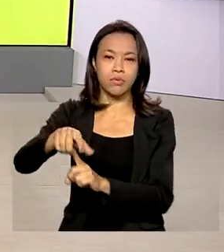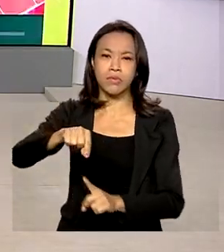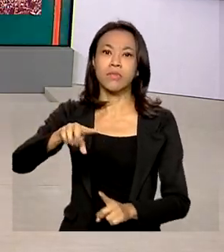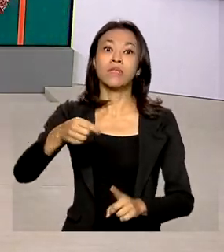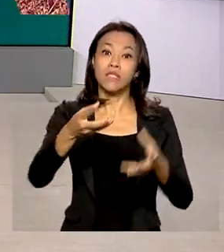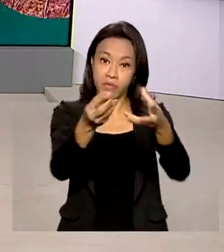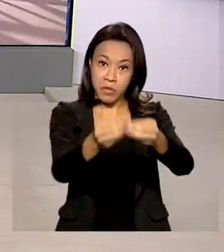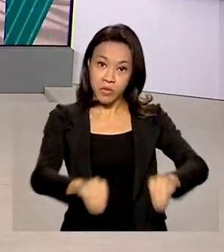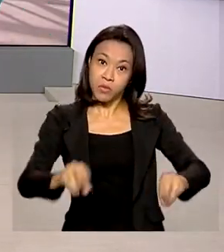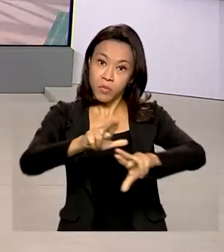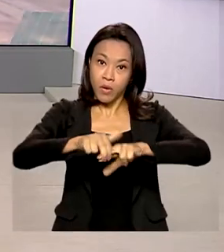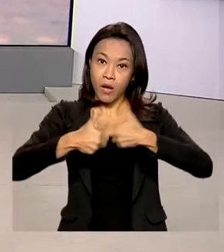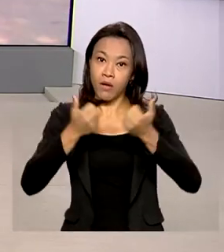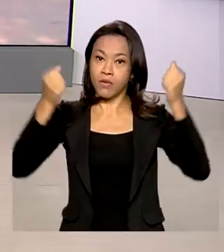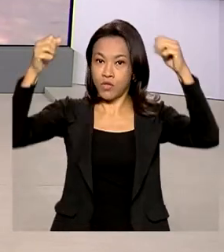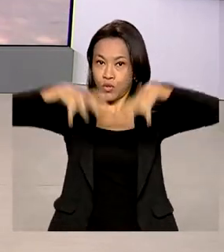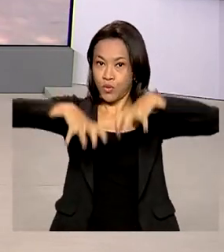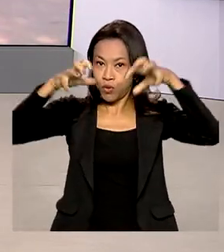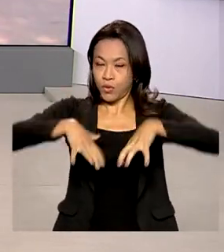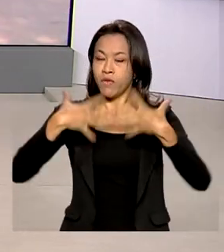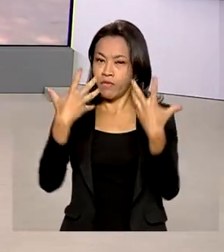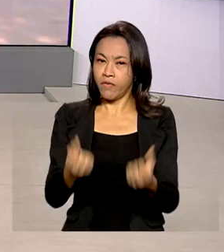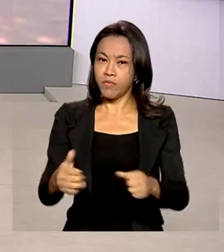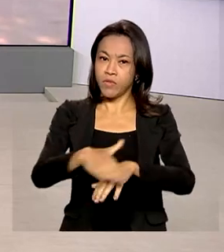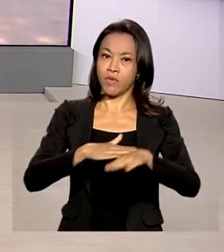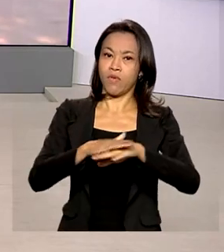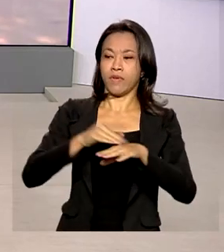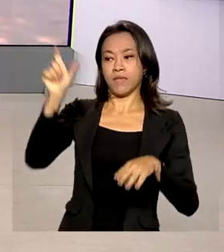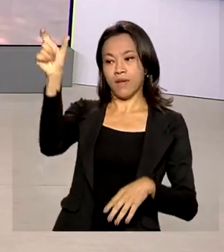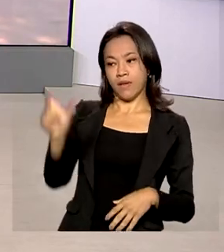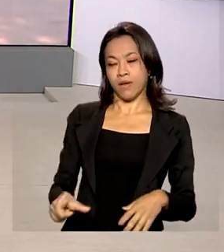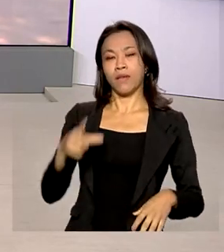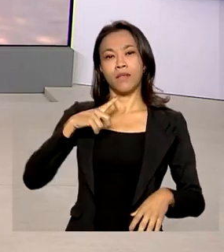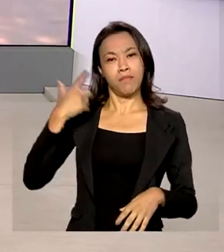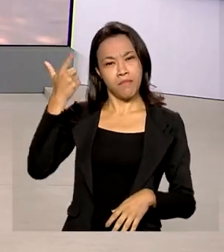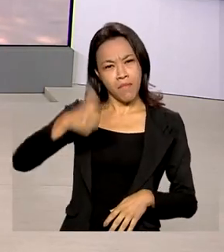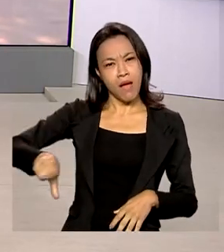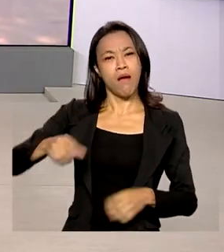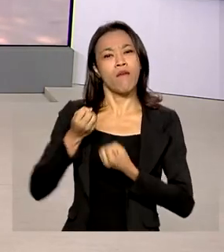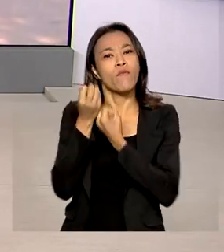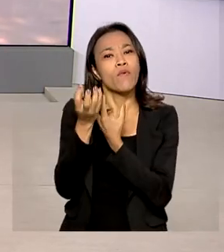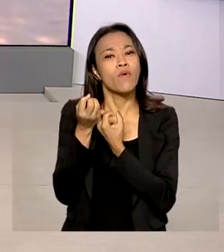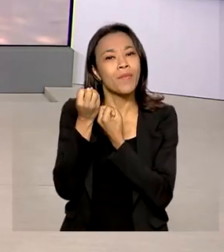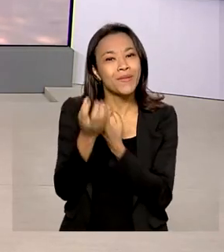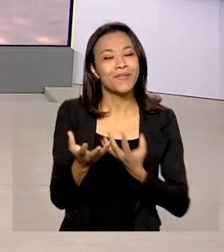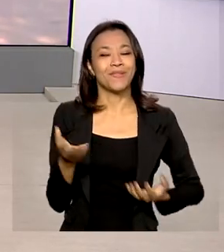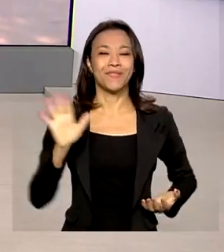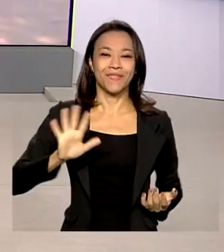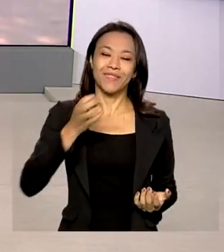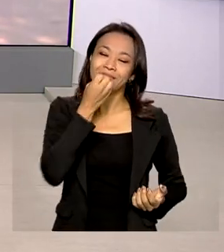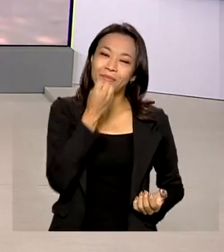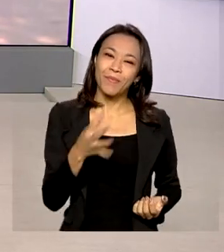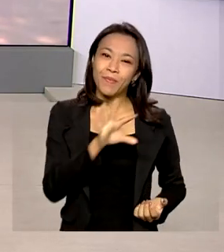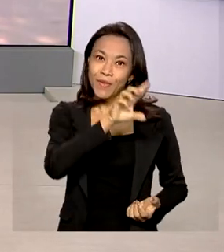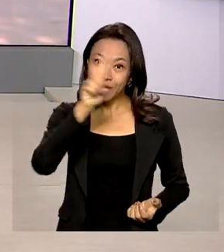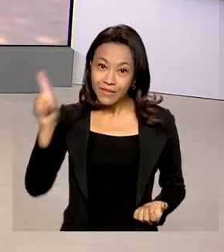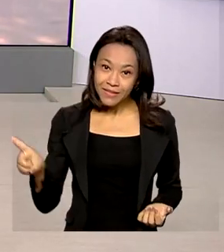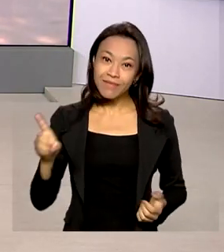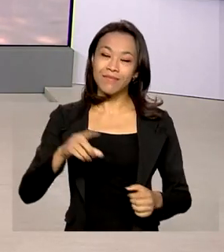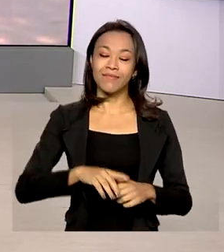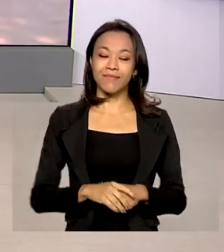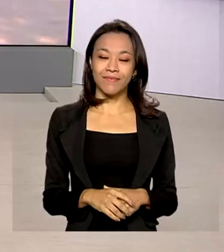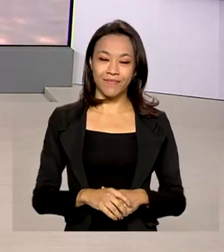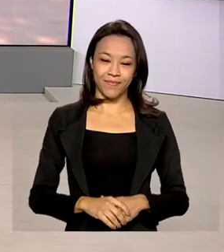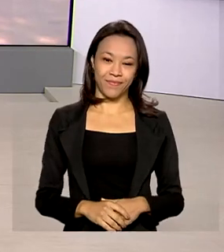Vamos conversar ao vivo com a repórter Cláudia Boyunga, que tem mais informações para a gente. Cláudia, bom dia para você.